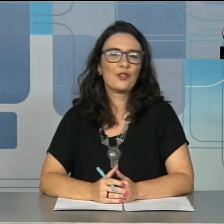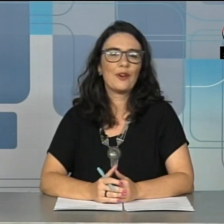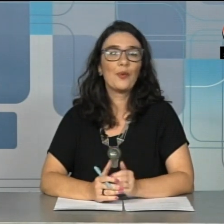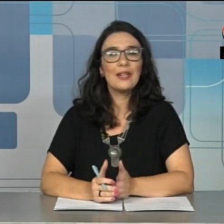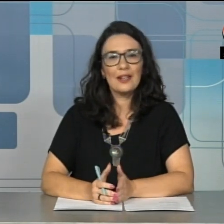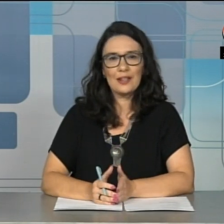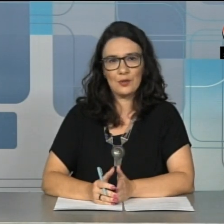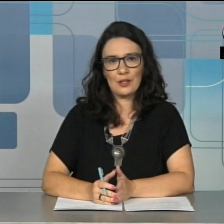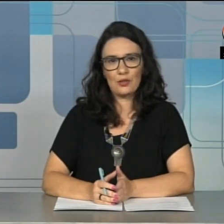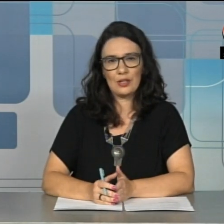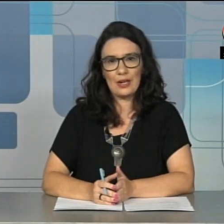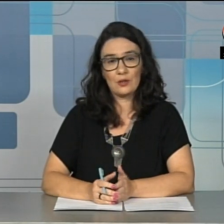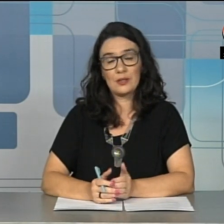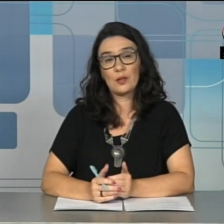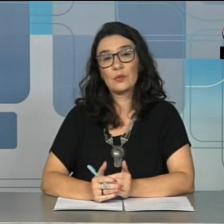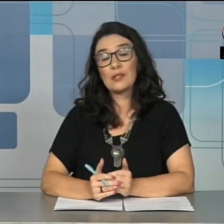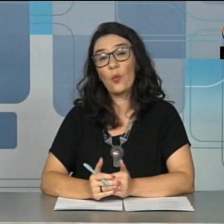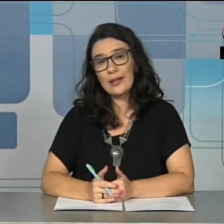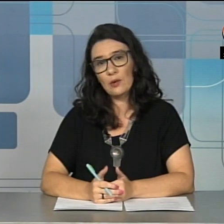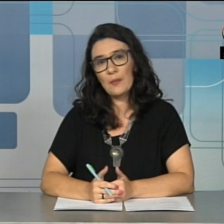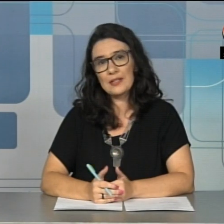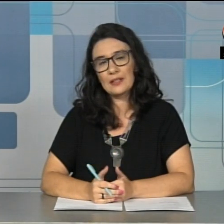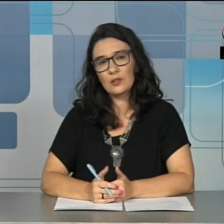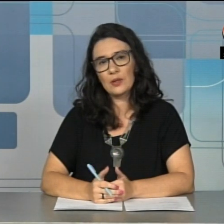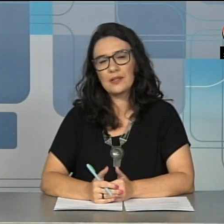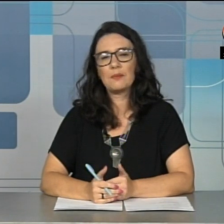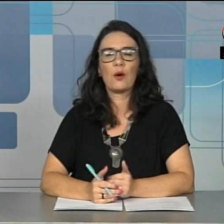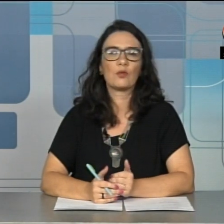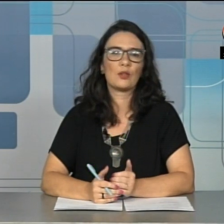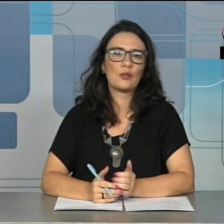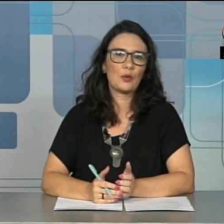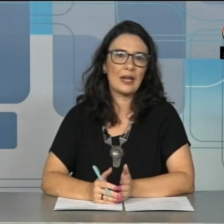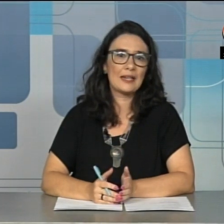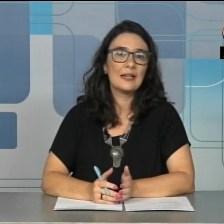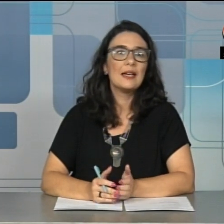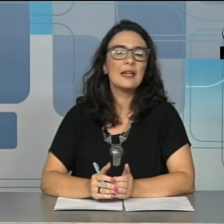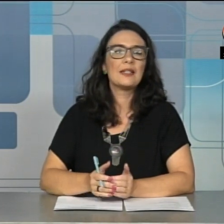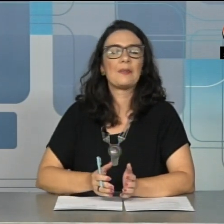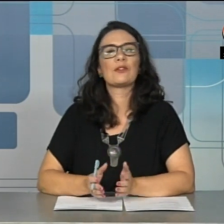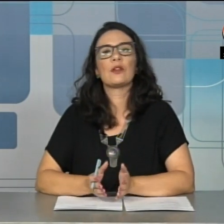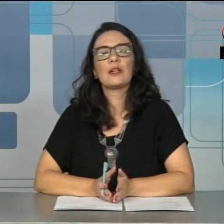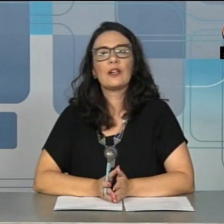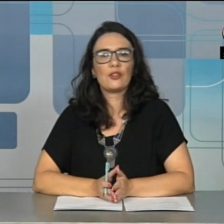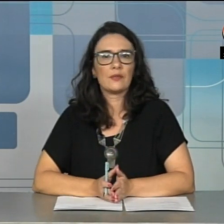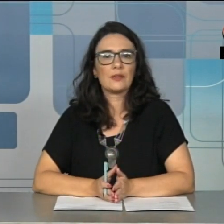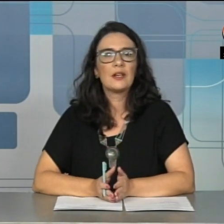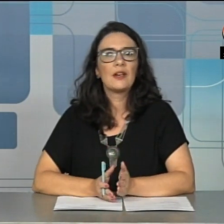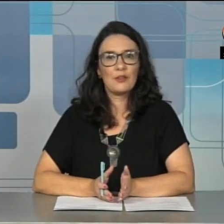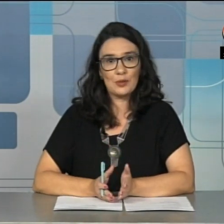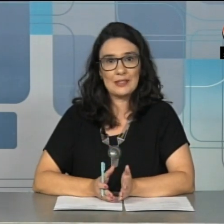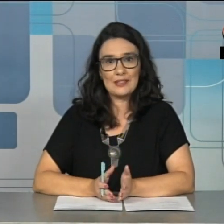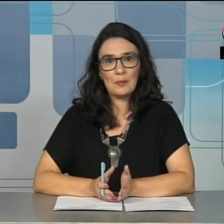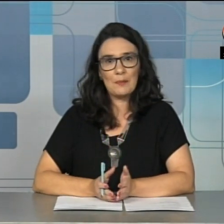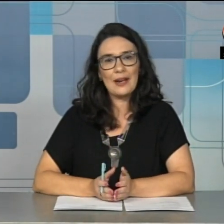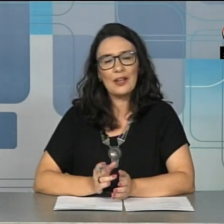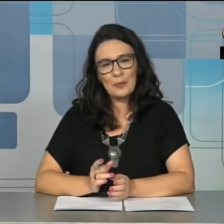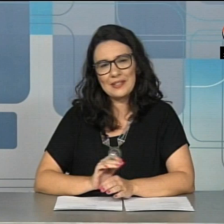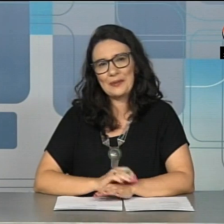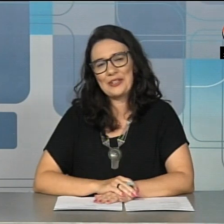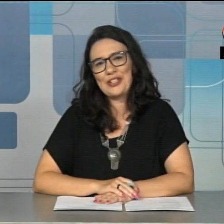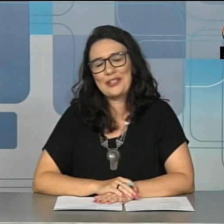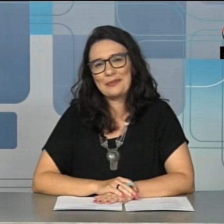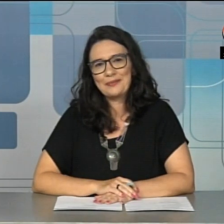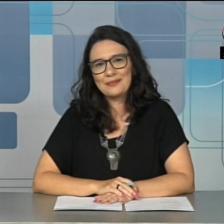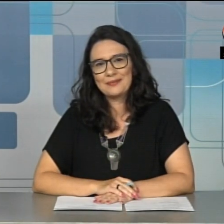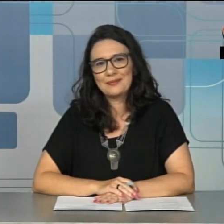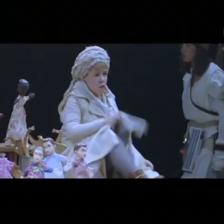FIT, o Festival Internacional de Teatro. Serão 51 apresentações em palcos tradicionais e espaços alternativos. Veja o que está sendo preparado para a